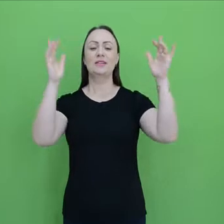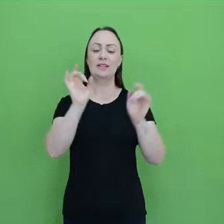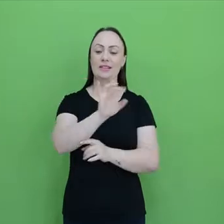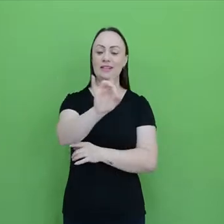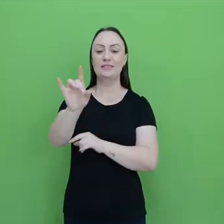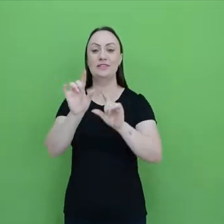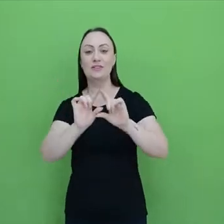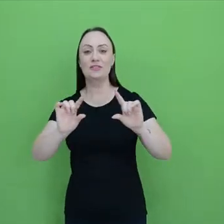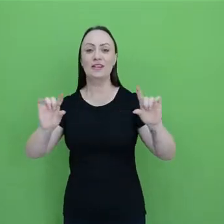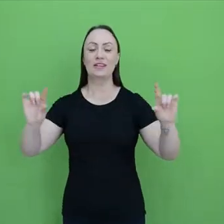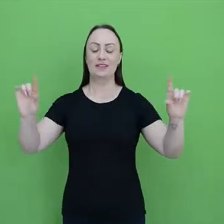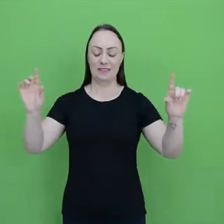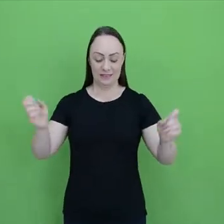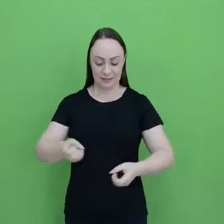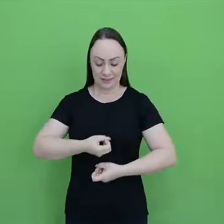cada frase.